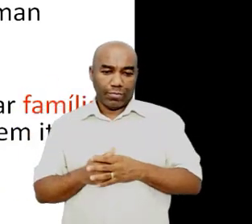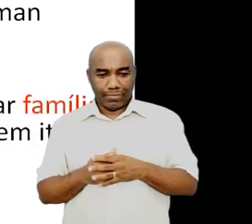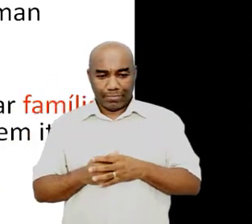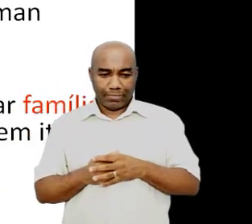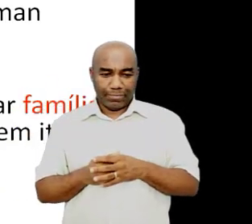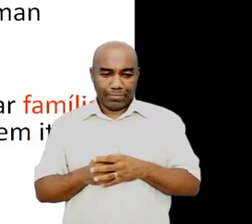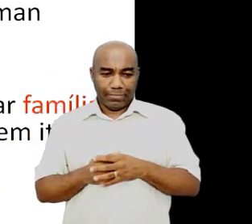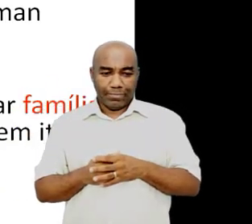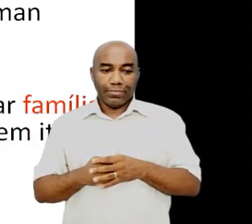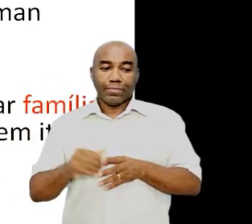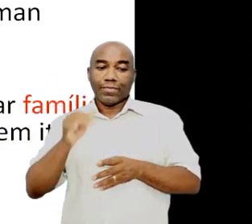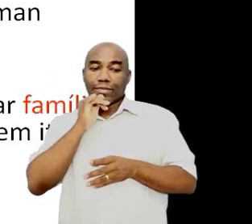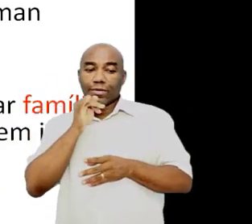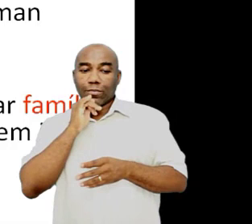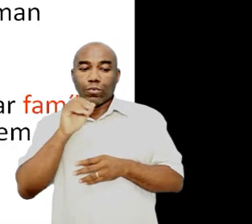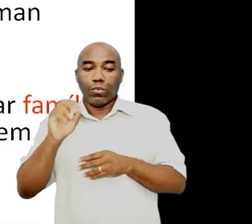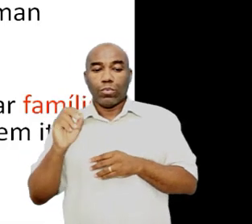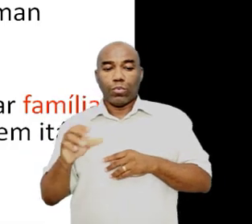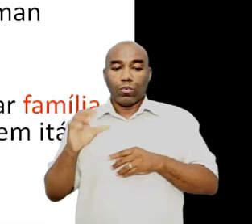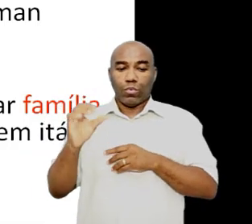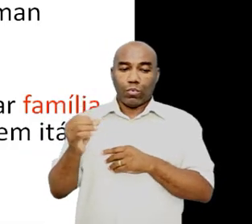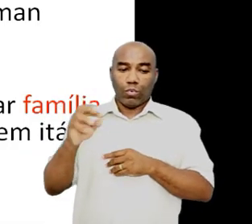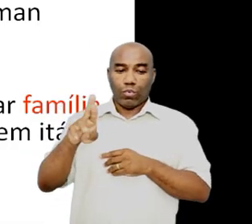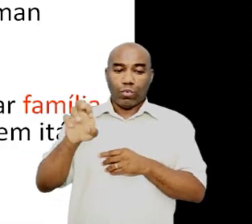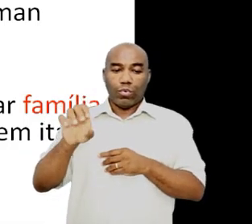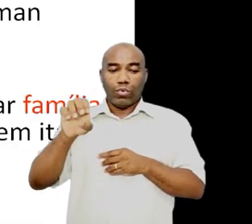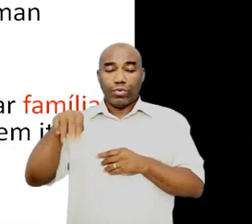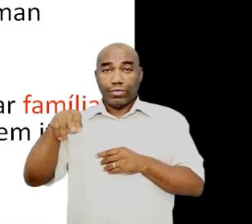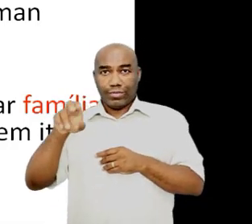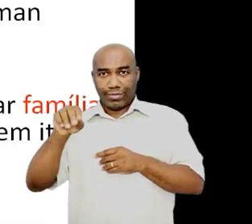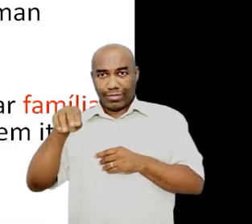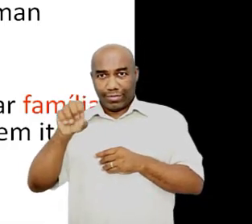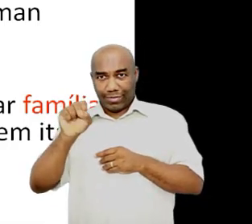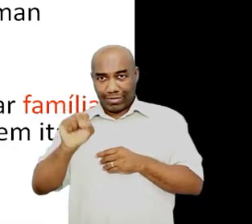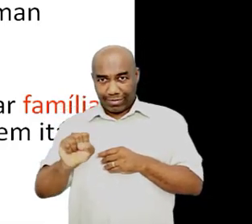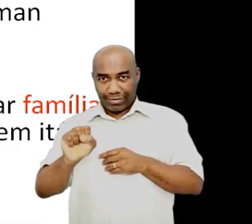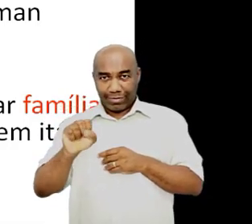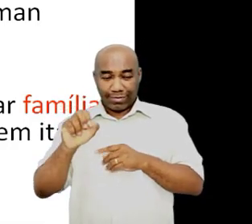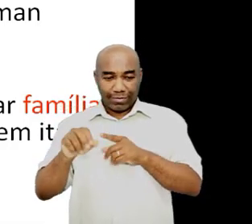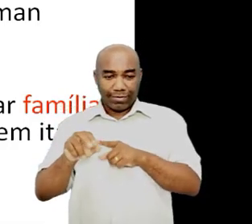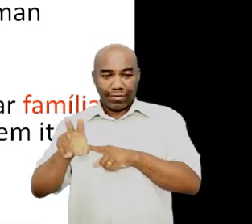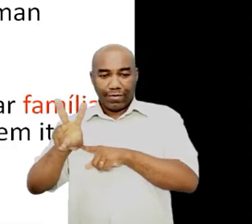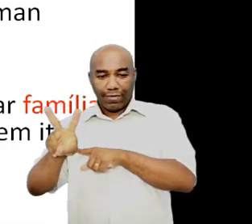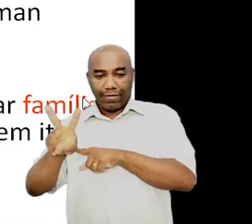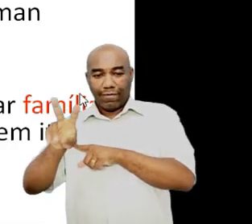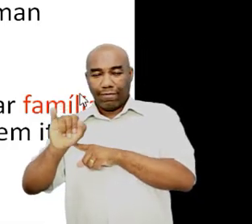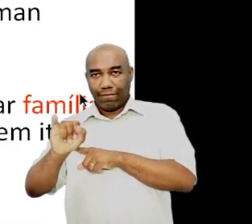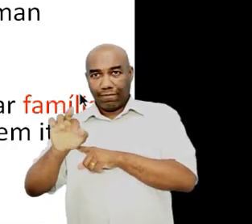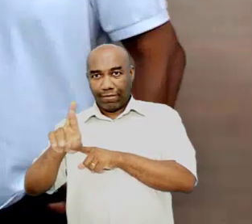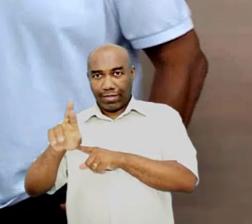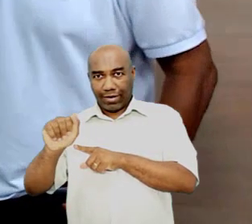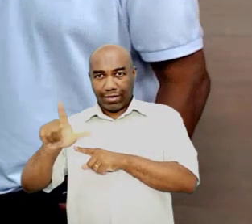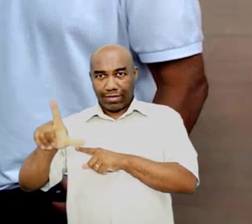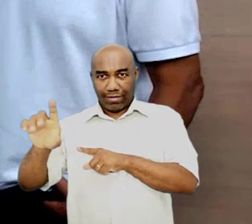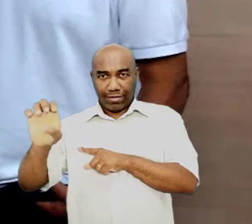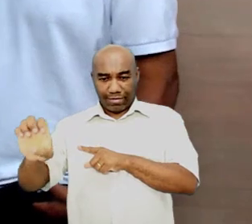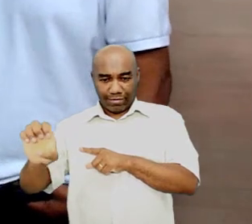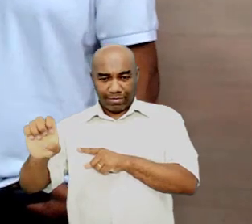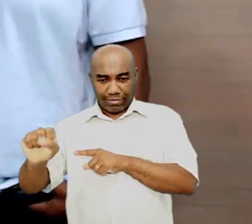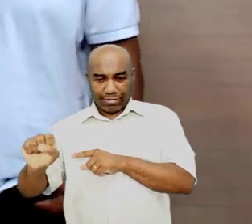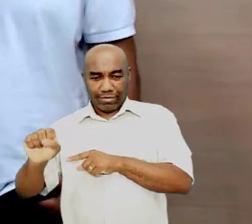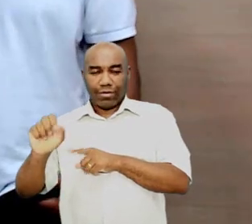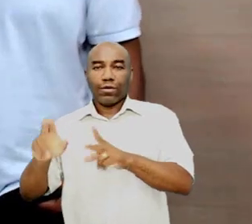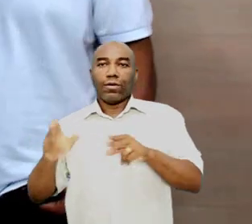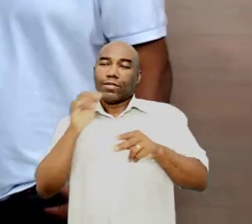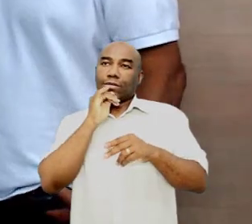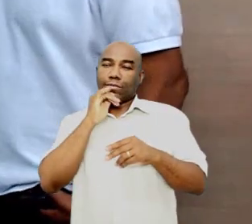aqui, ó. Viride para a família. Um exemplo, família do vírus da